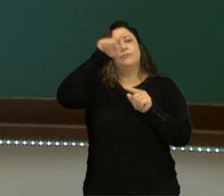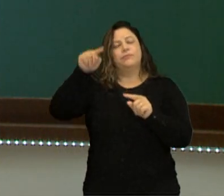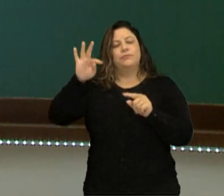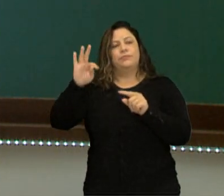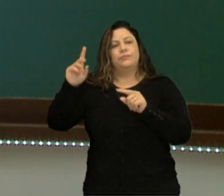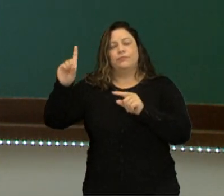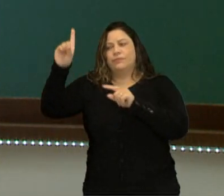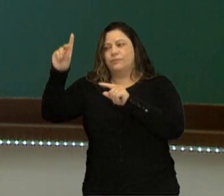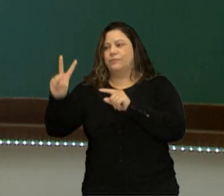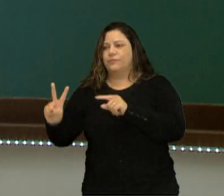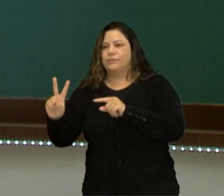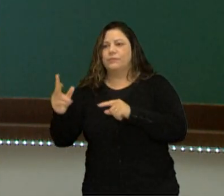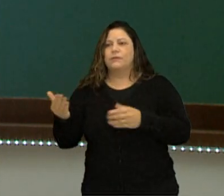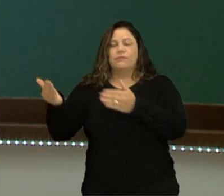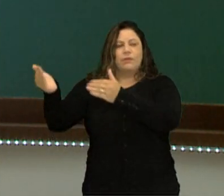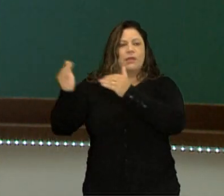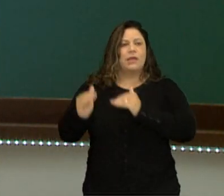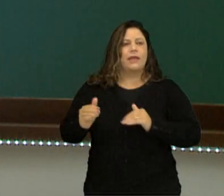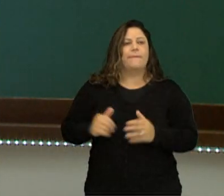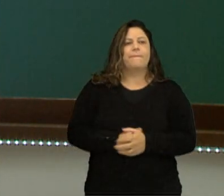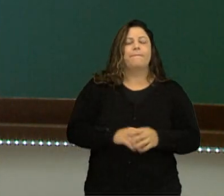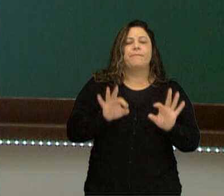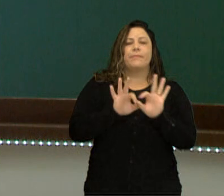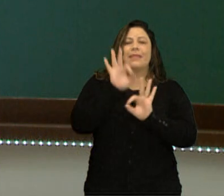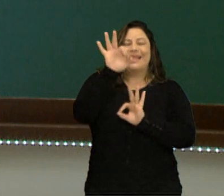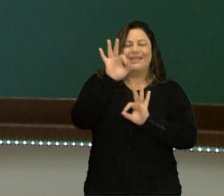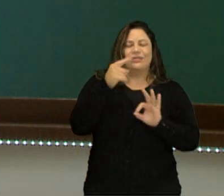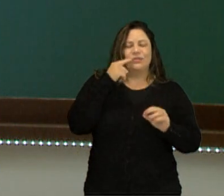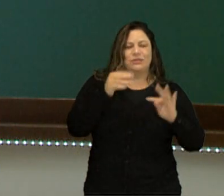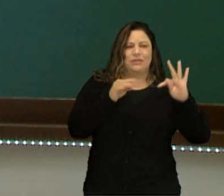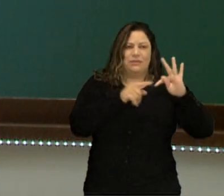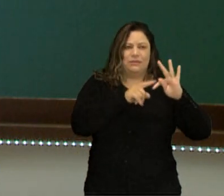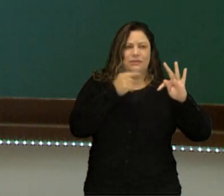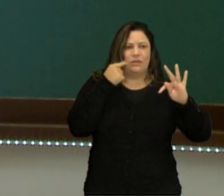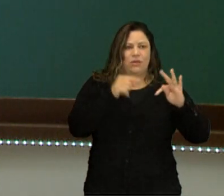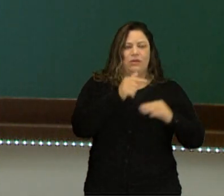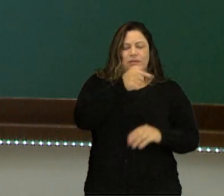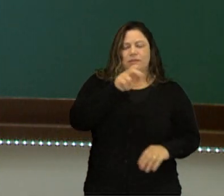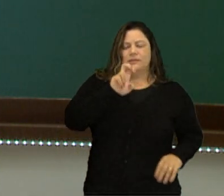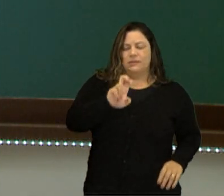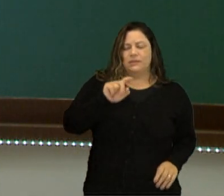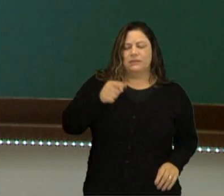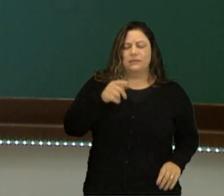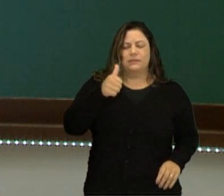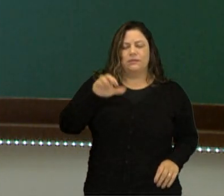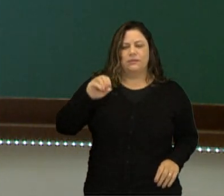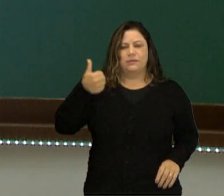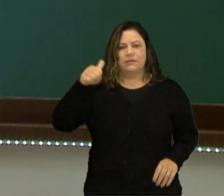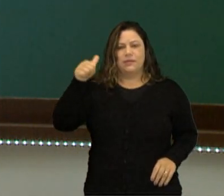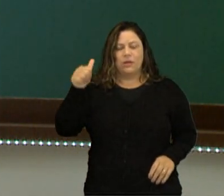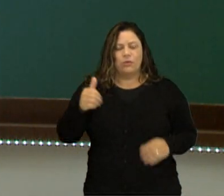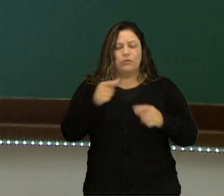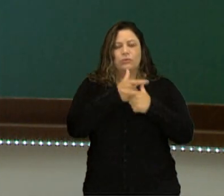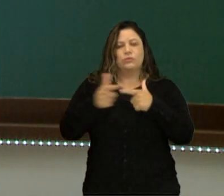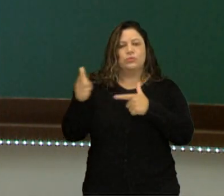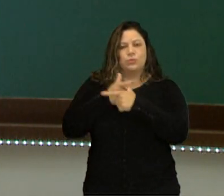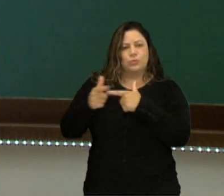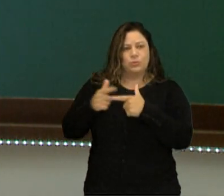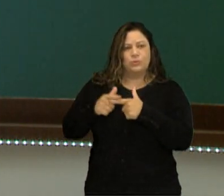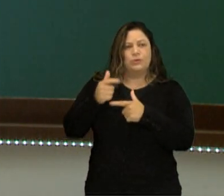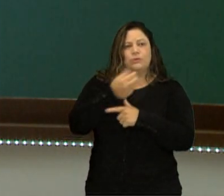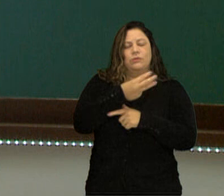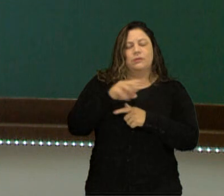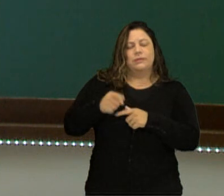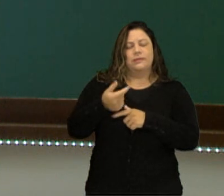faço a substituição. A distância, 75/10 na 11, dividido pela velocidade da luz, que é 3